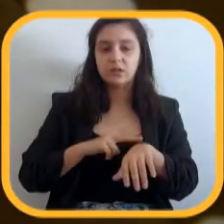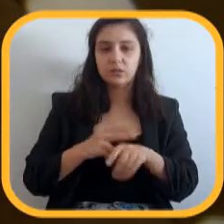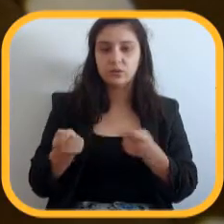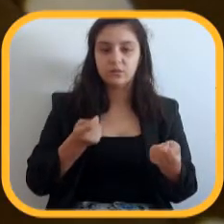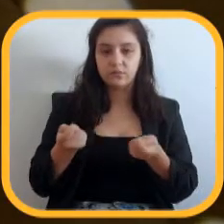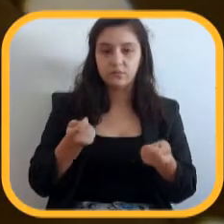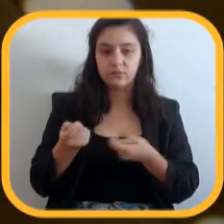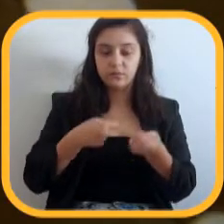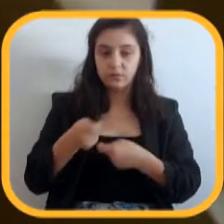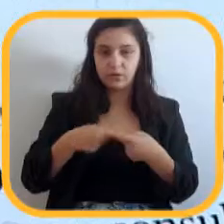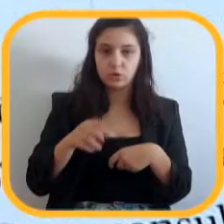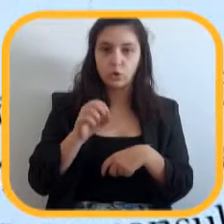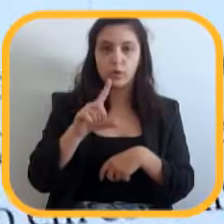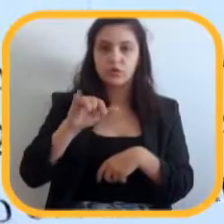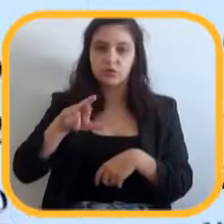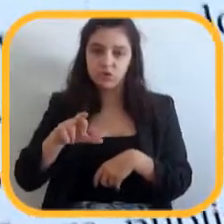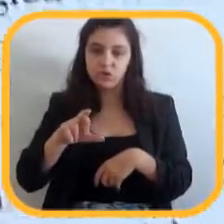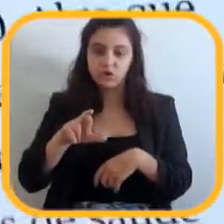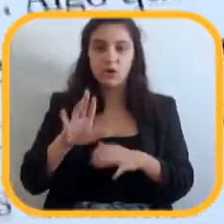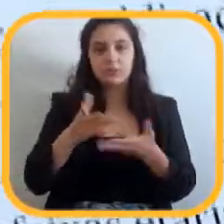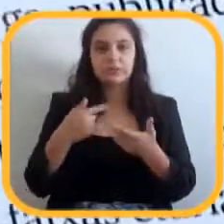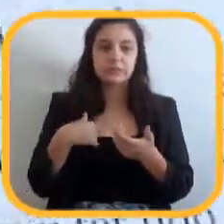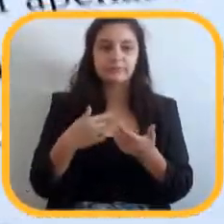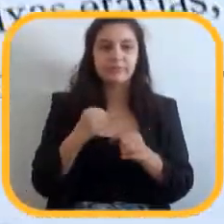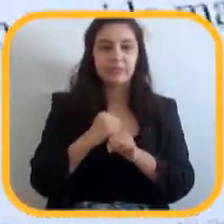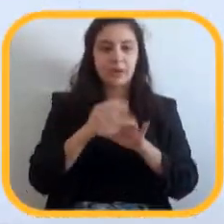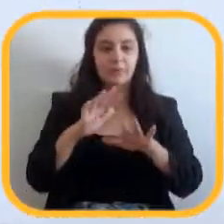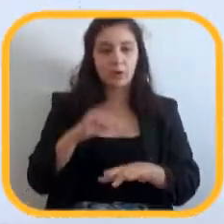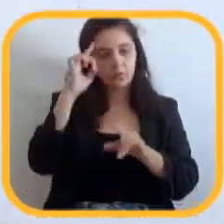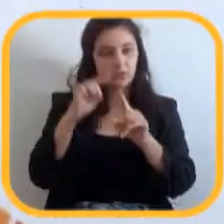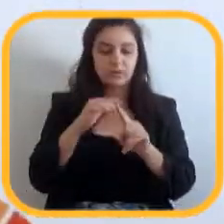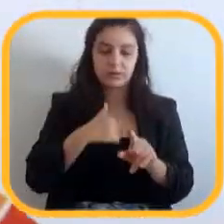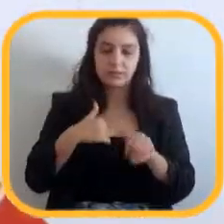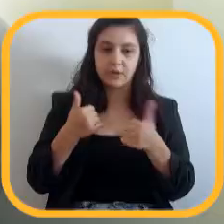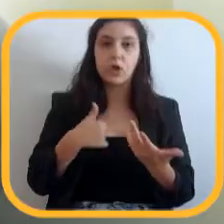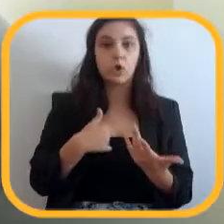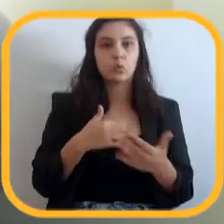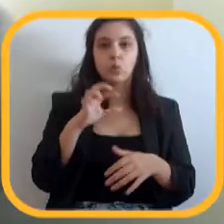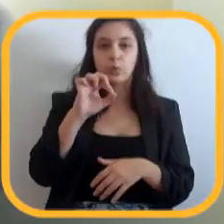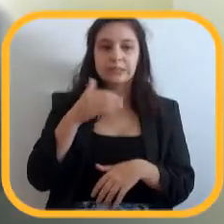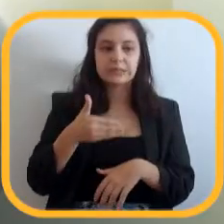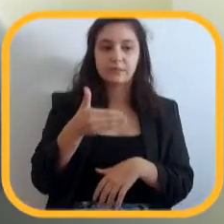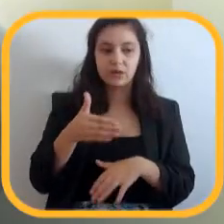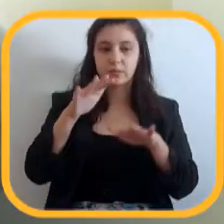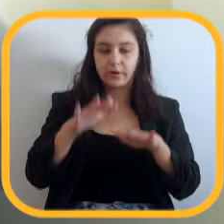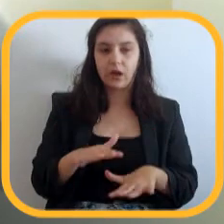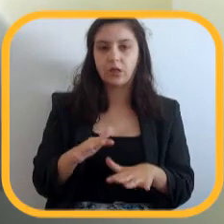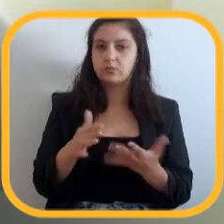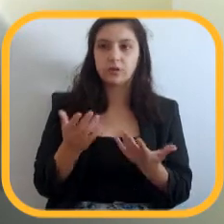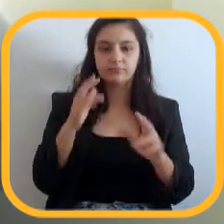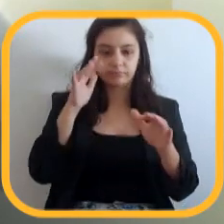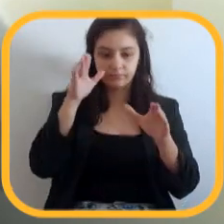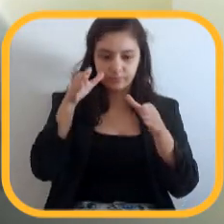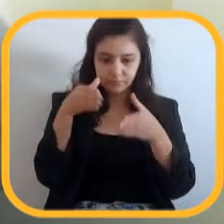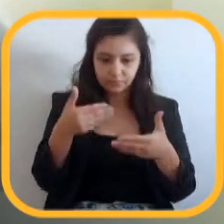para conseguir recuperar. Eu tive a felicidade de ficar 8 semanas parado, e nessas 8 semanas foquei-me em mim e